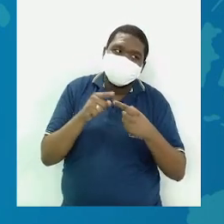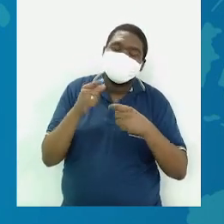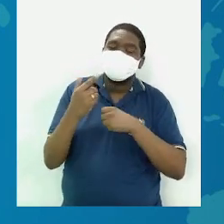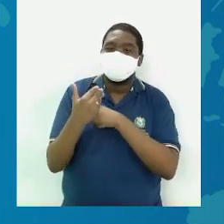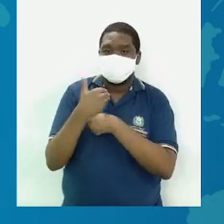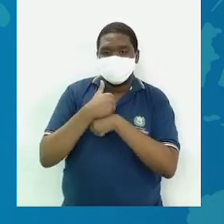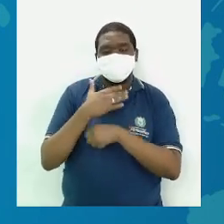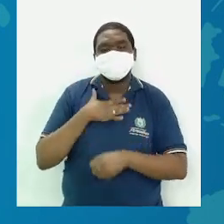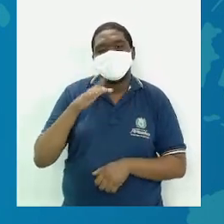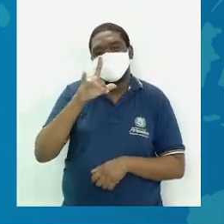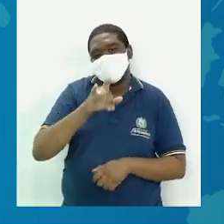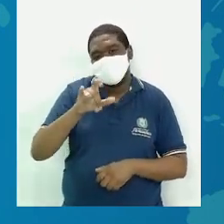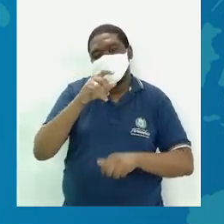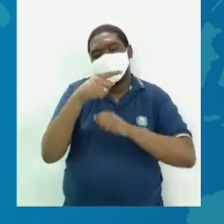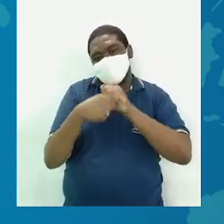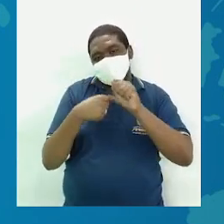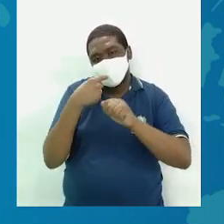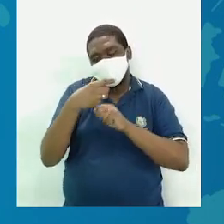meu Instagram,